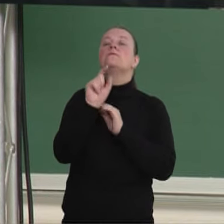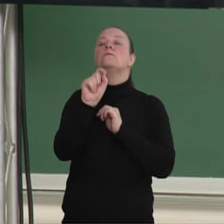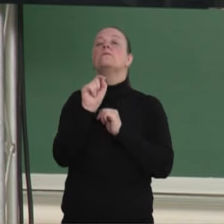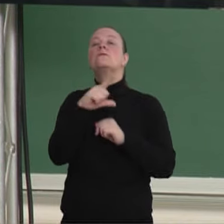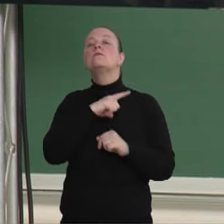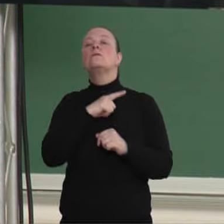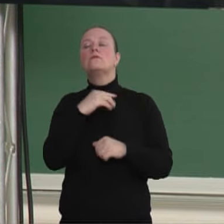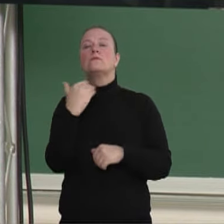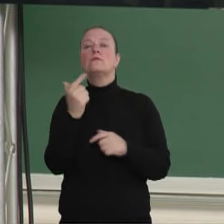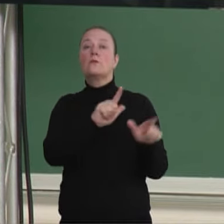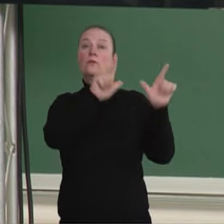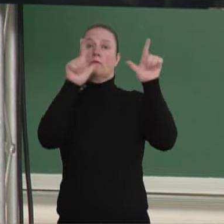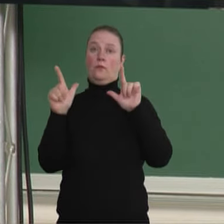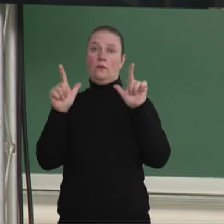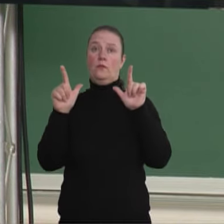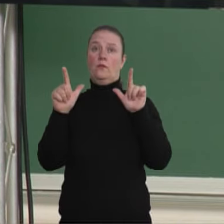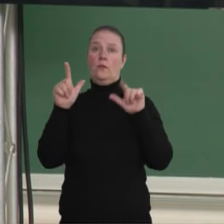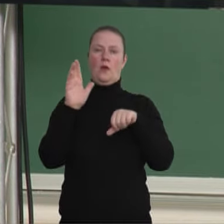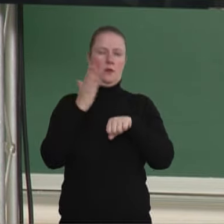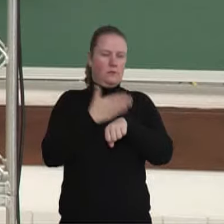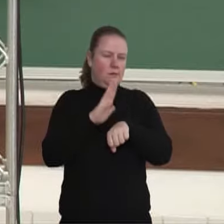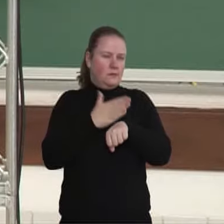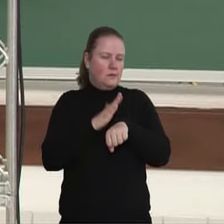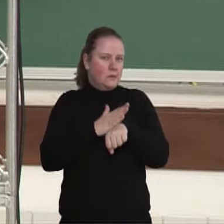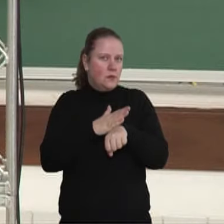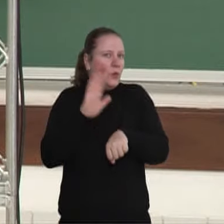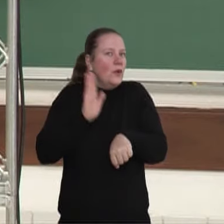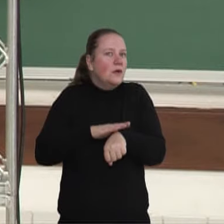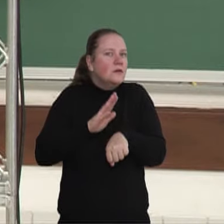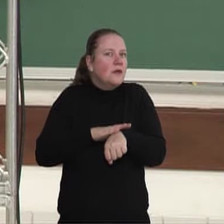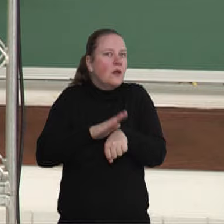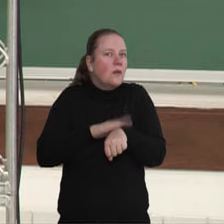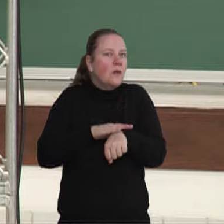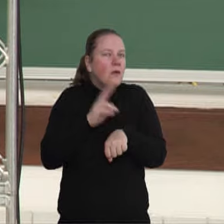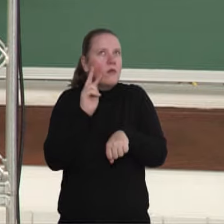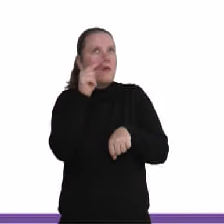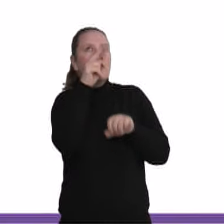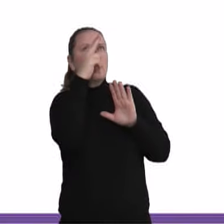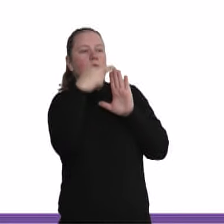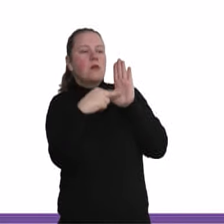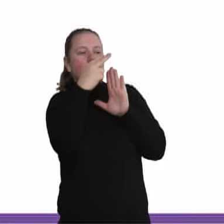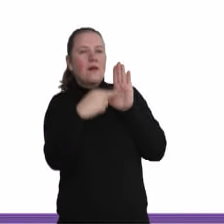na nossa próxima tela, mais um exercício, mais um tempinho para vocês darem uma olhada.